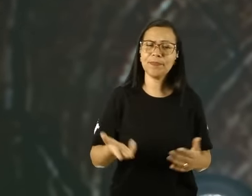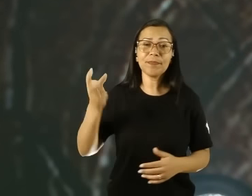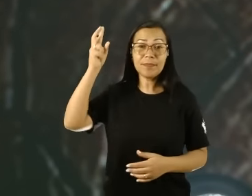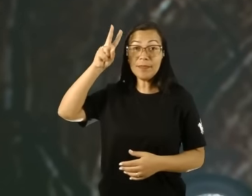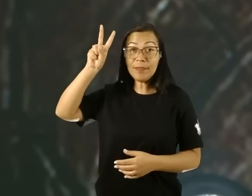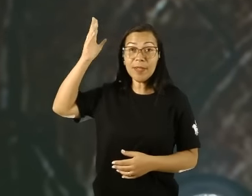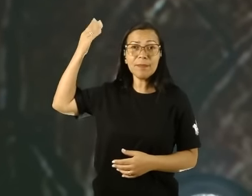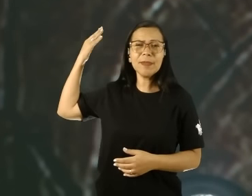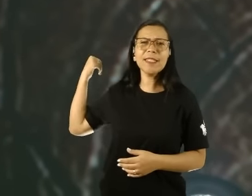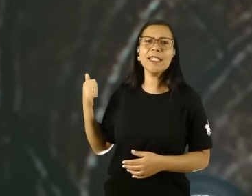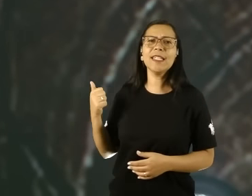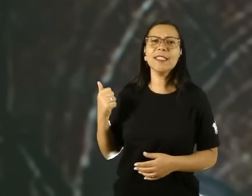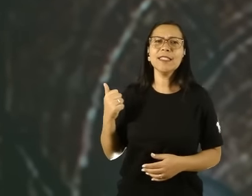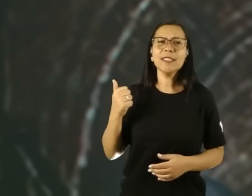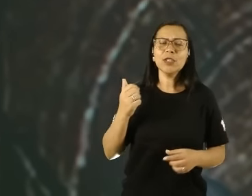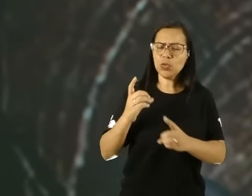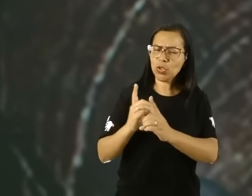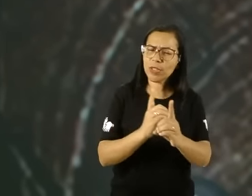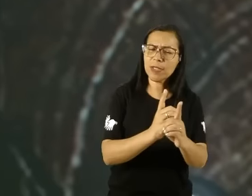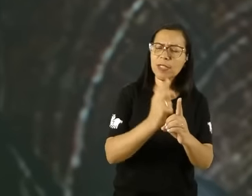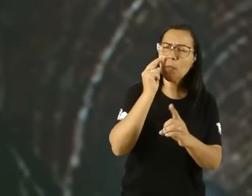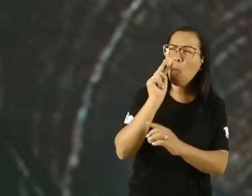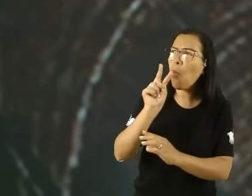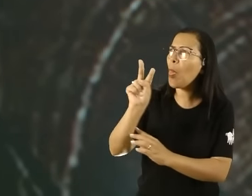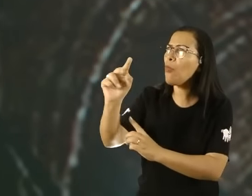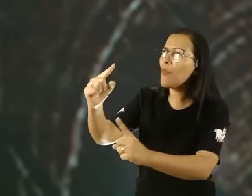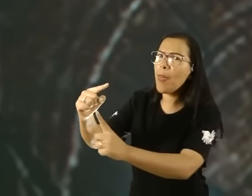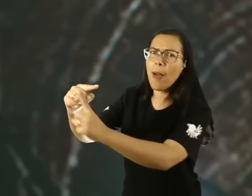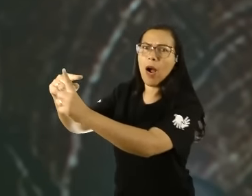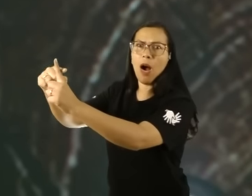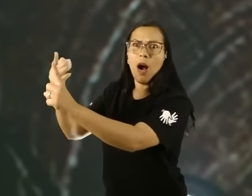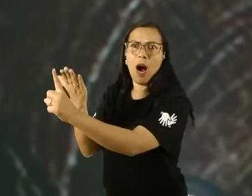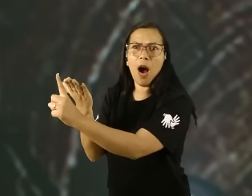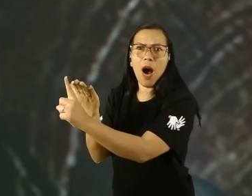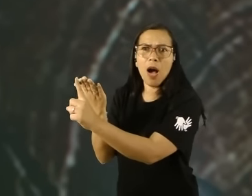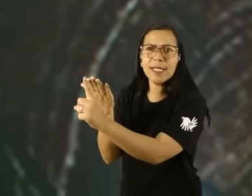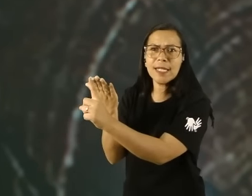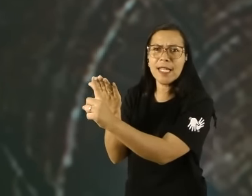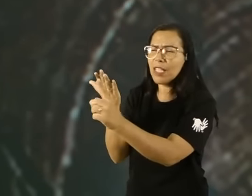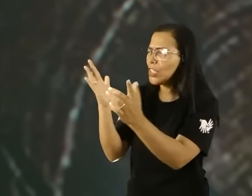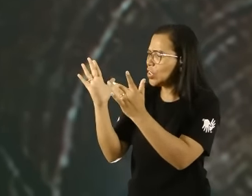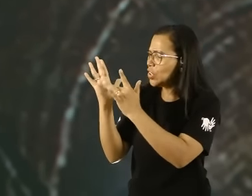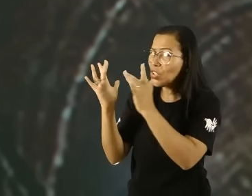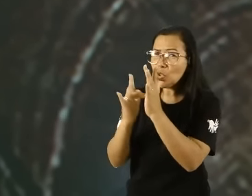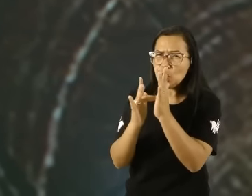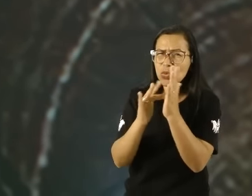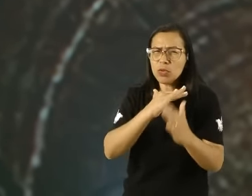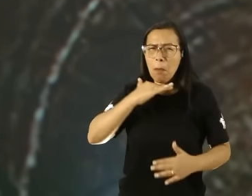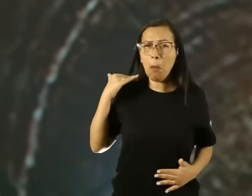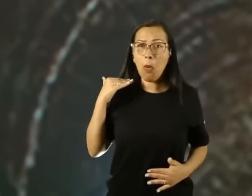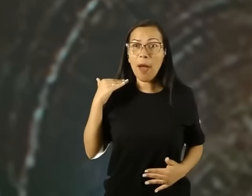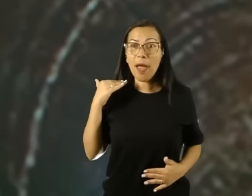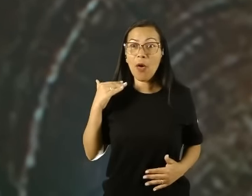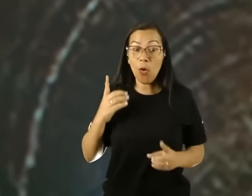homens. Eles agora largaram tudo, correram para porões, cavernas, se trancaram como